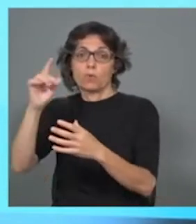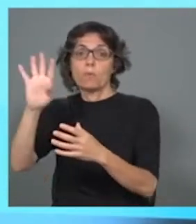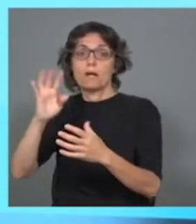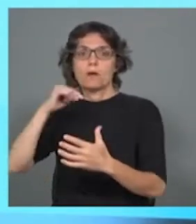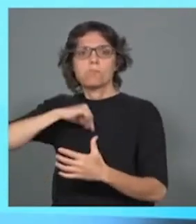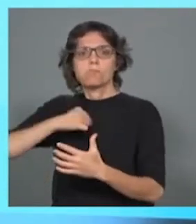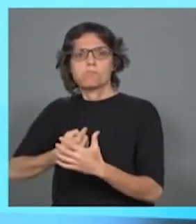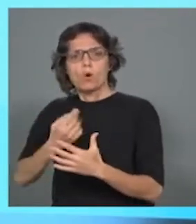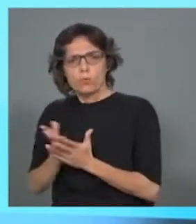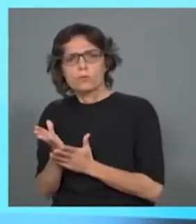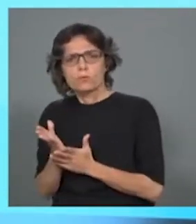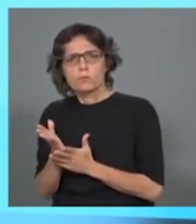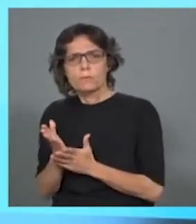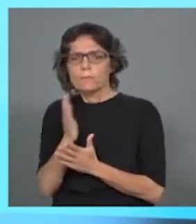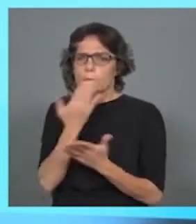tempo de pandemia